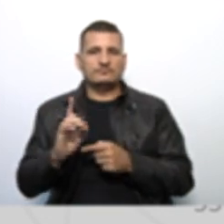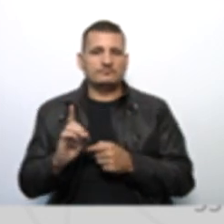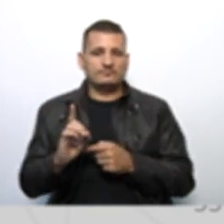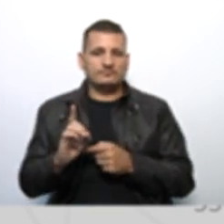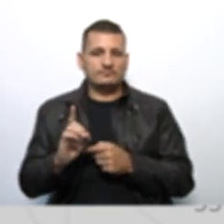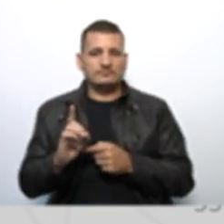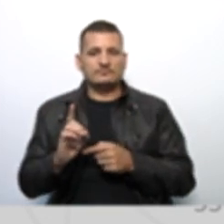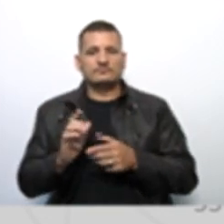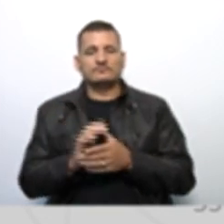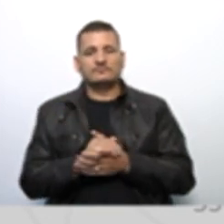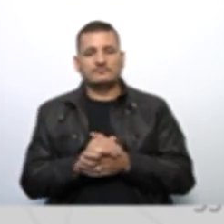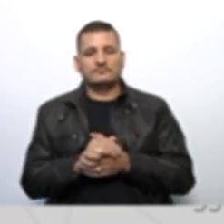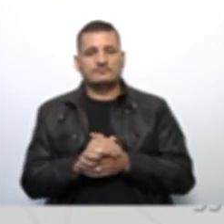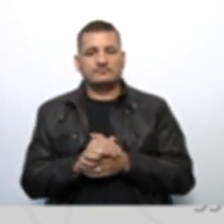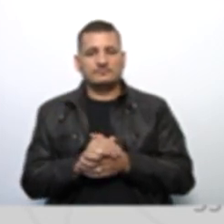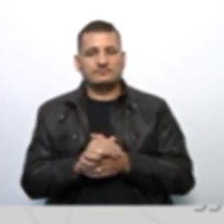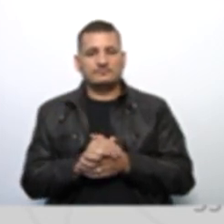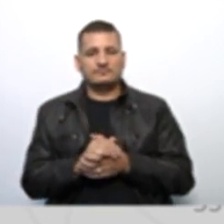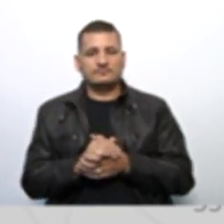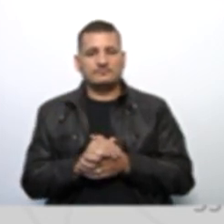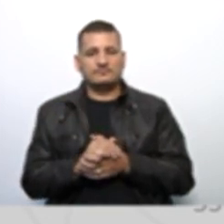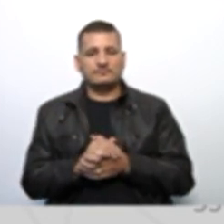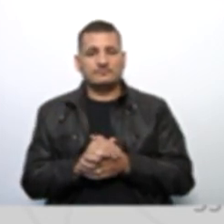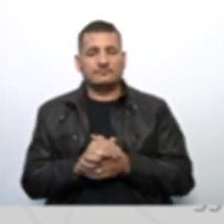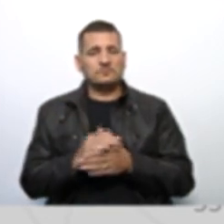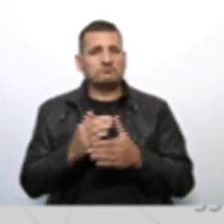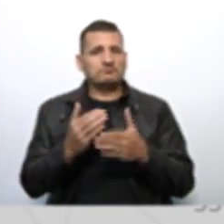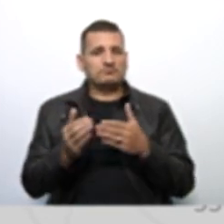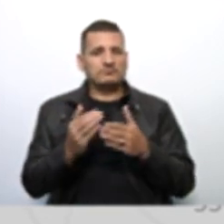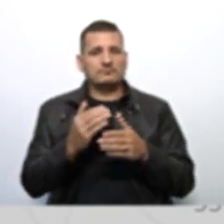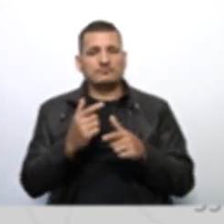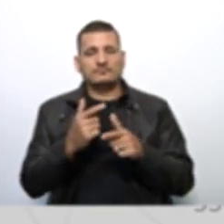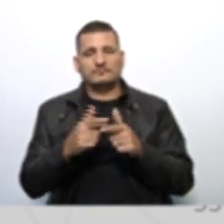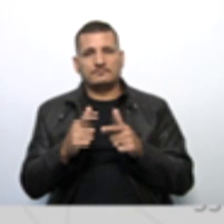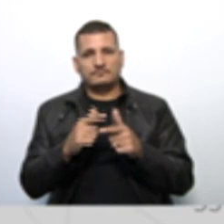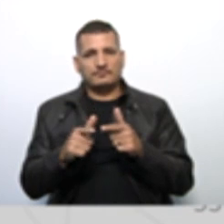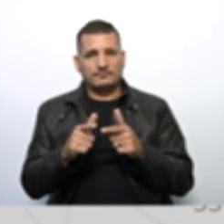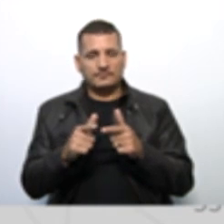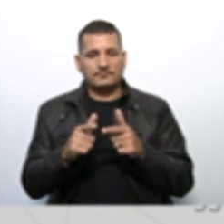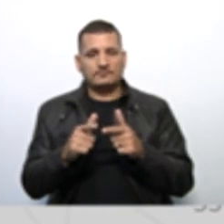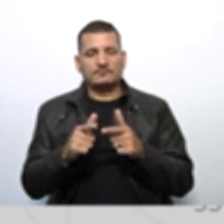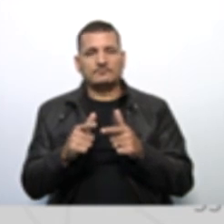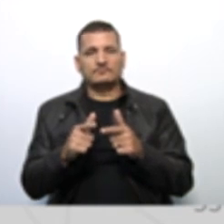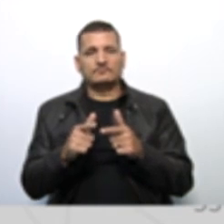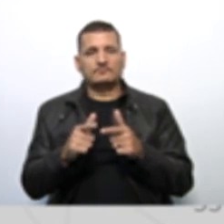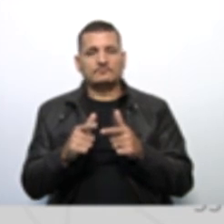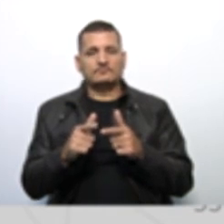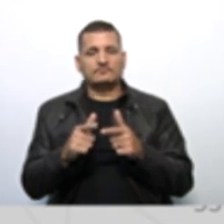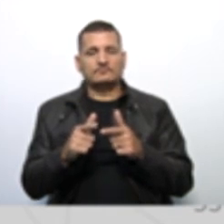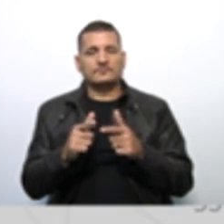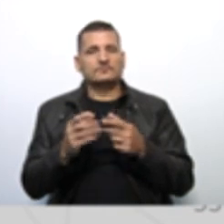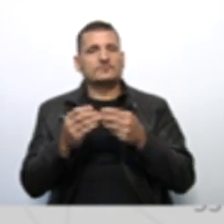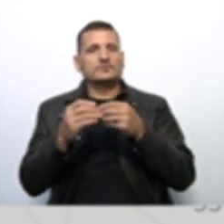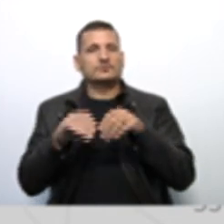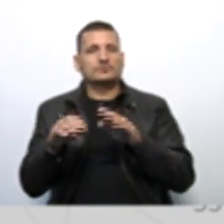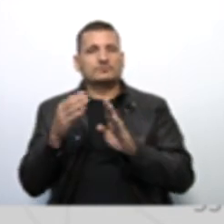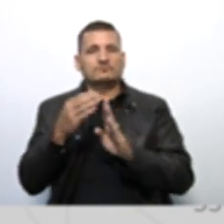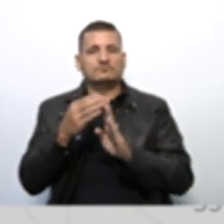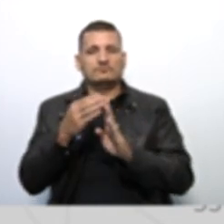D, por aí vai. Qualquer problema em uma estação compromete a conexão